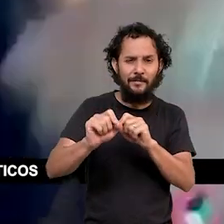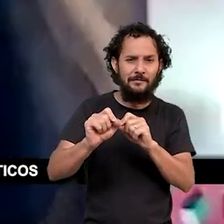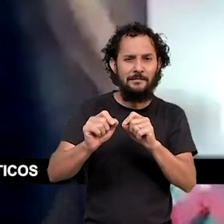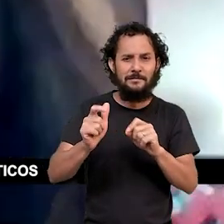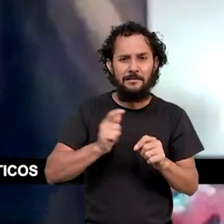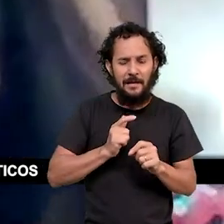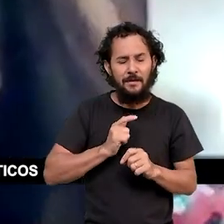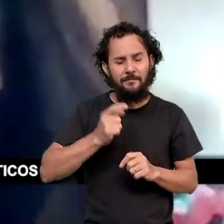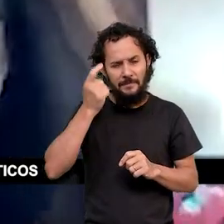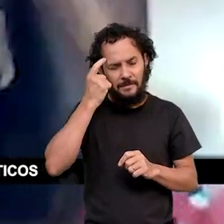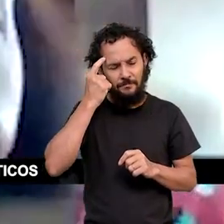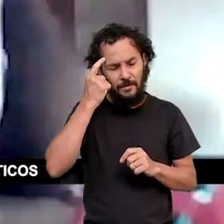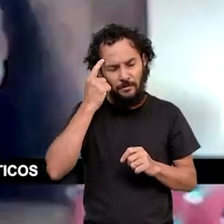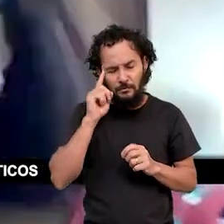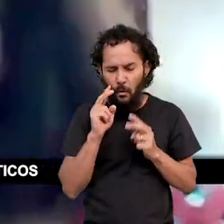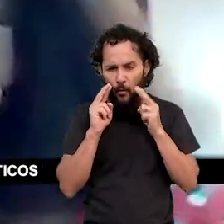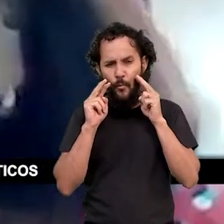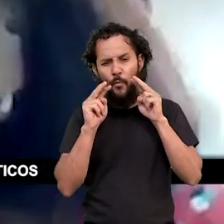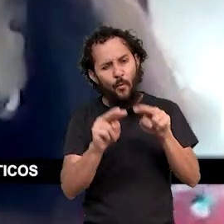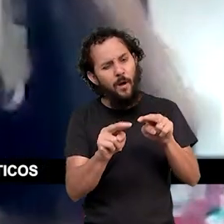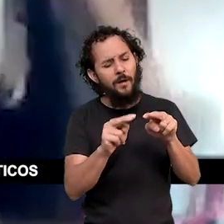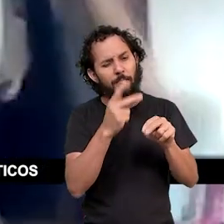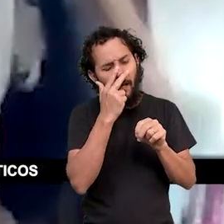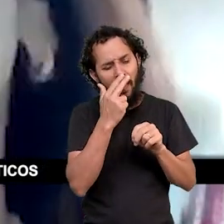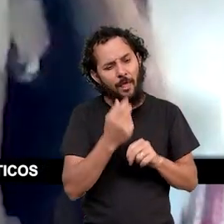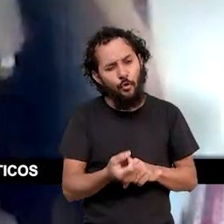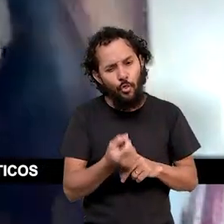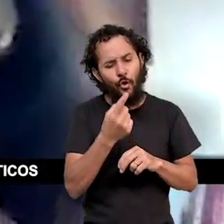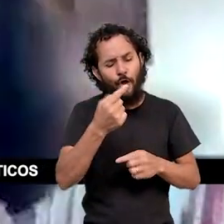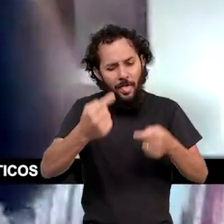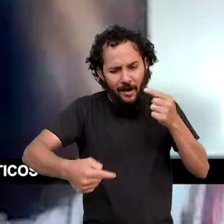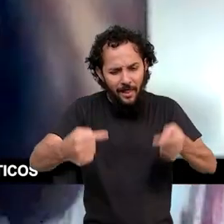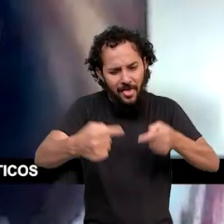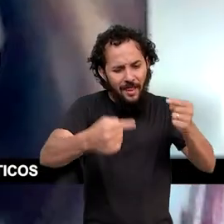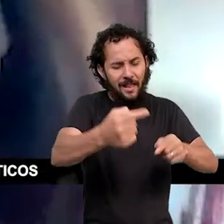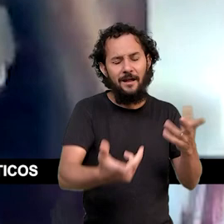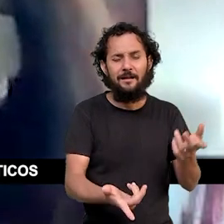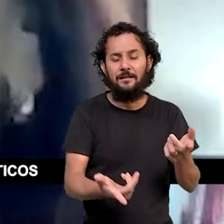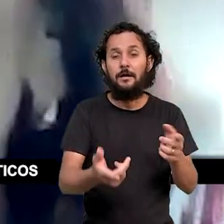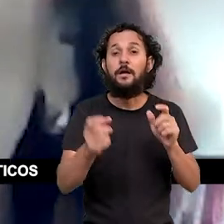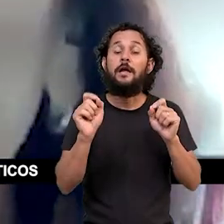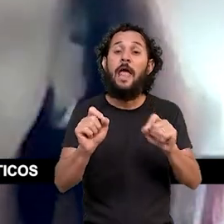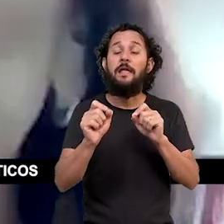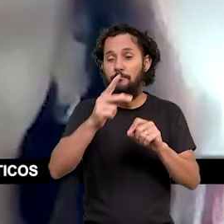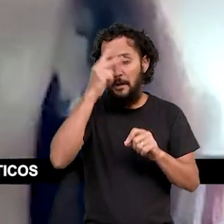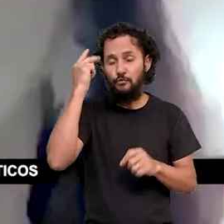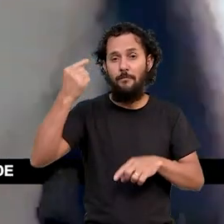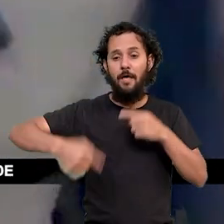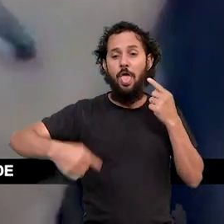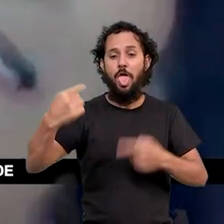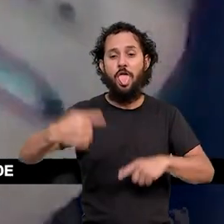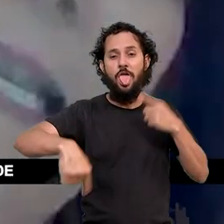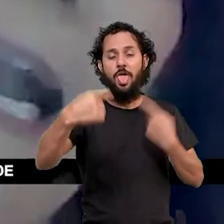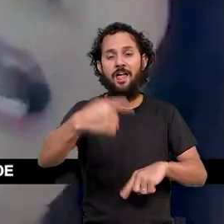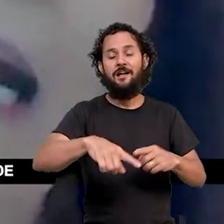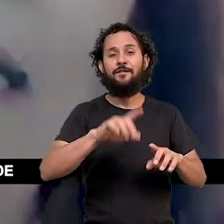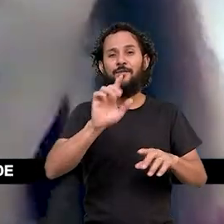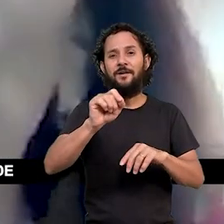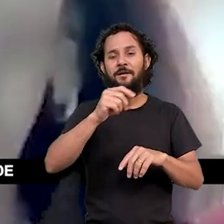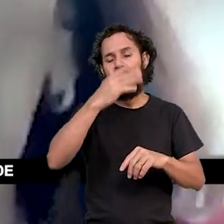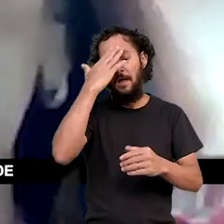né, bastante positivos, você vê que isso passa a ser objeto de debate entre os políticos, aqueles